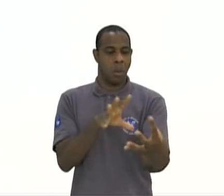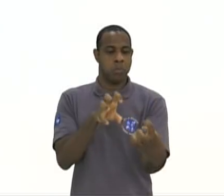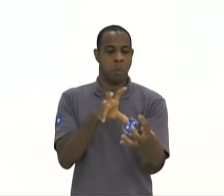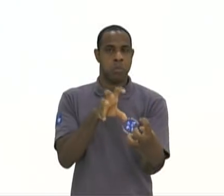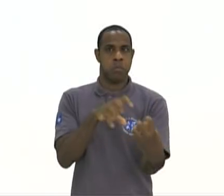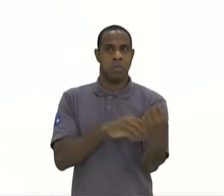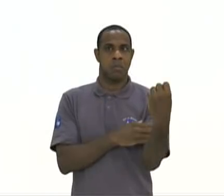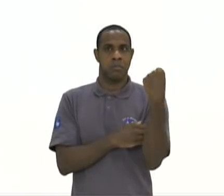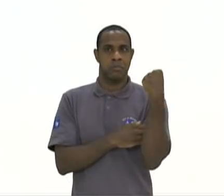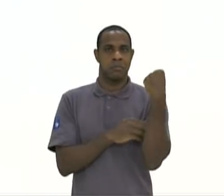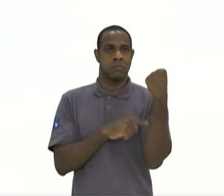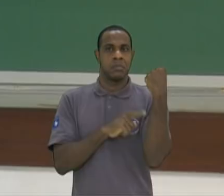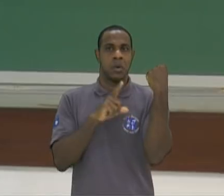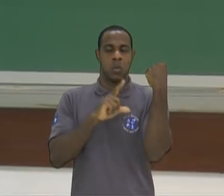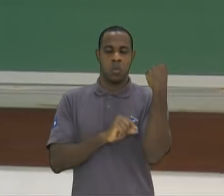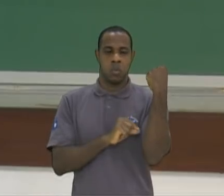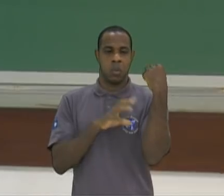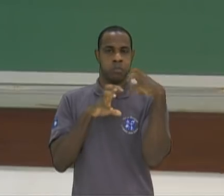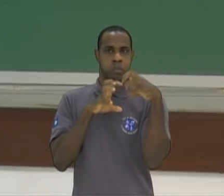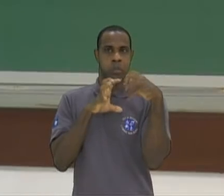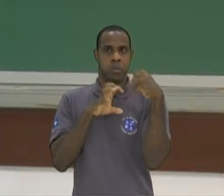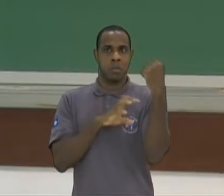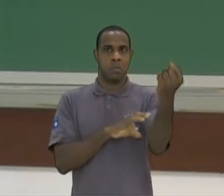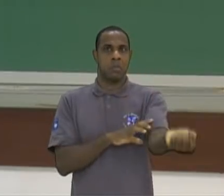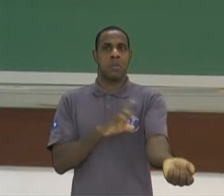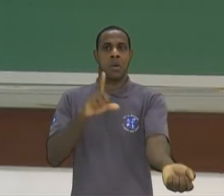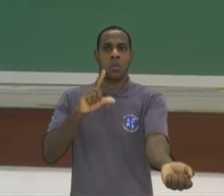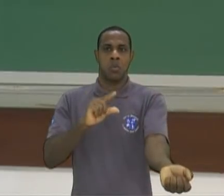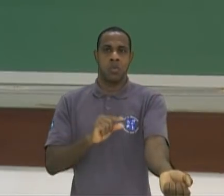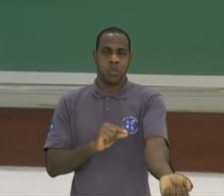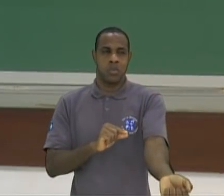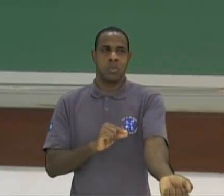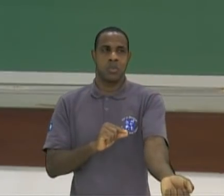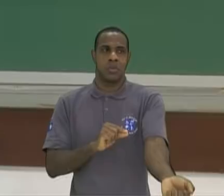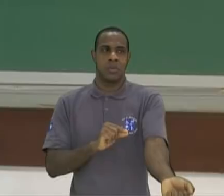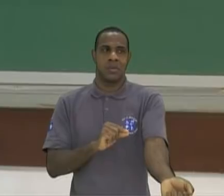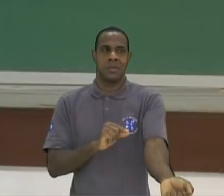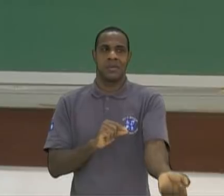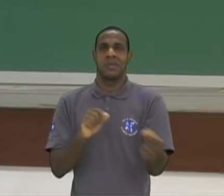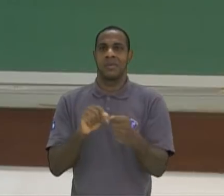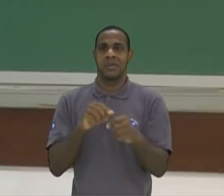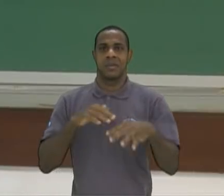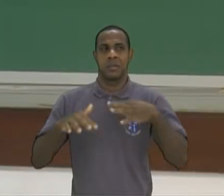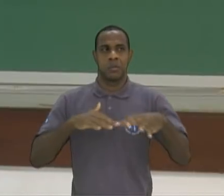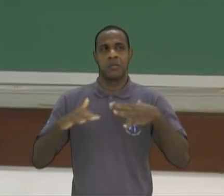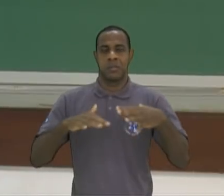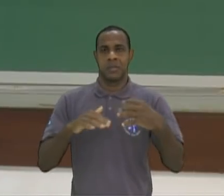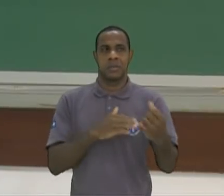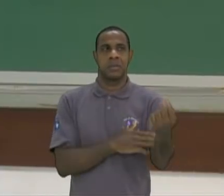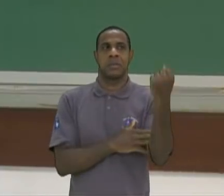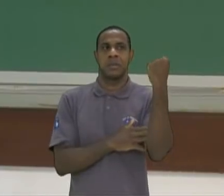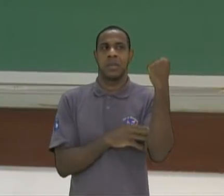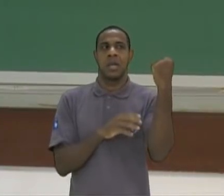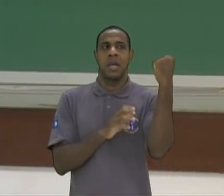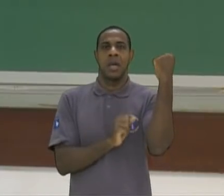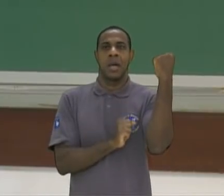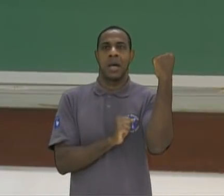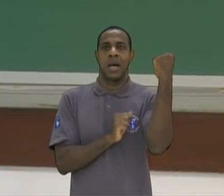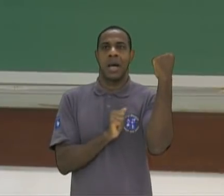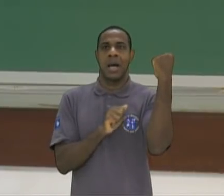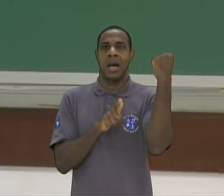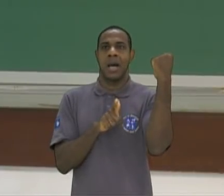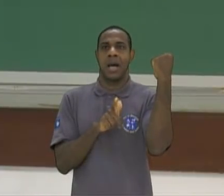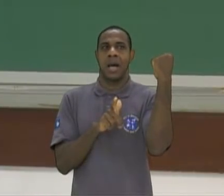É justamente essa a ideia, né? Então temos agonista no movimento, por exemplo, neste movimento aqui. Então temos agonista e o antagonista, o